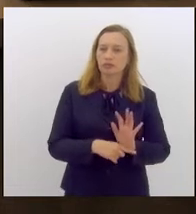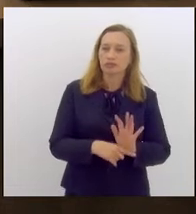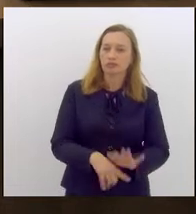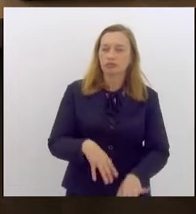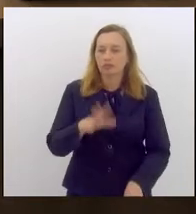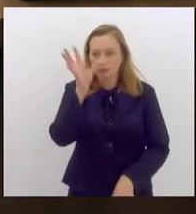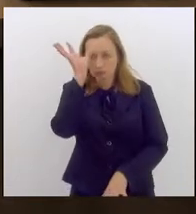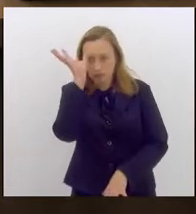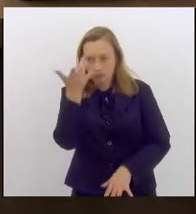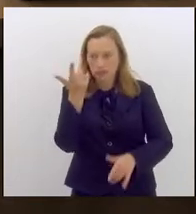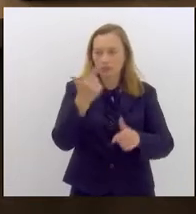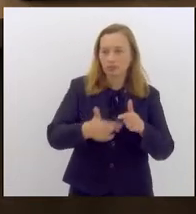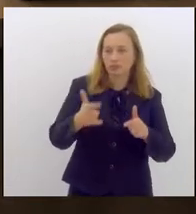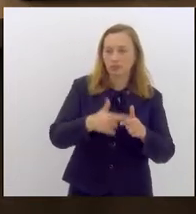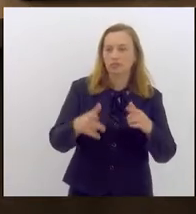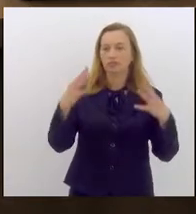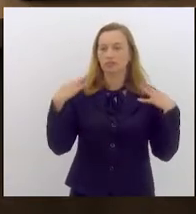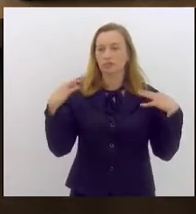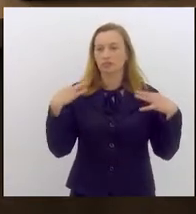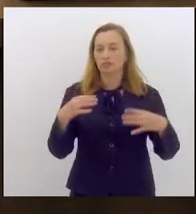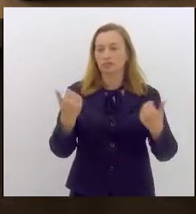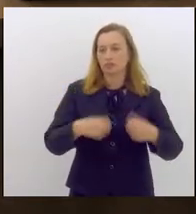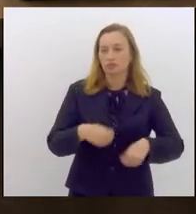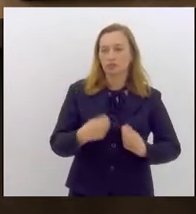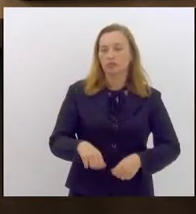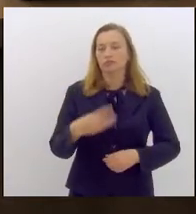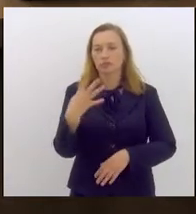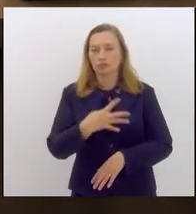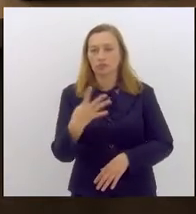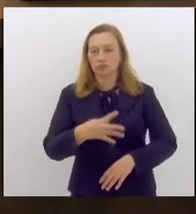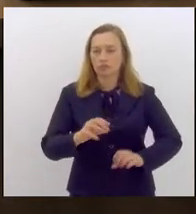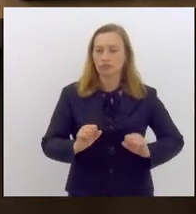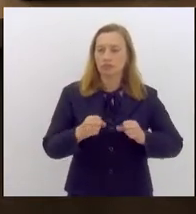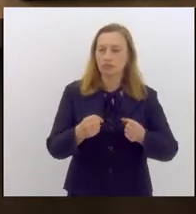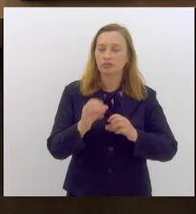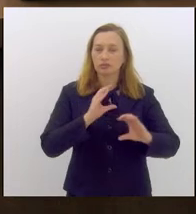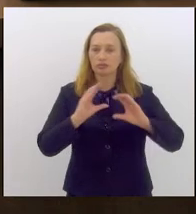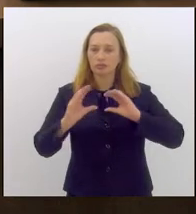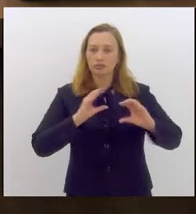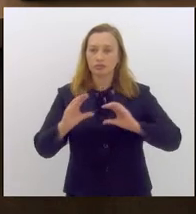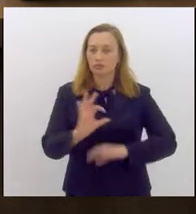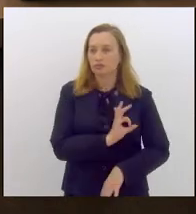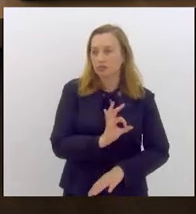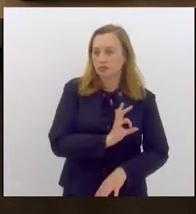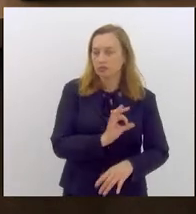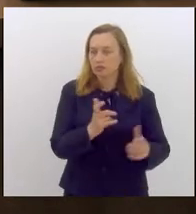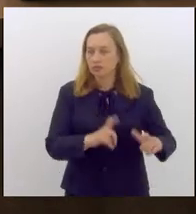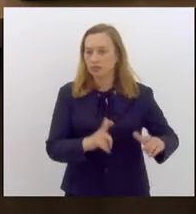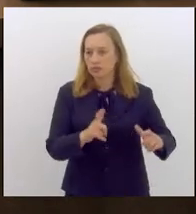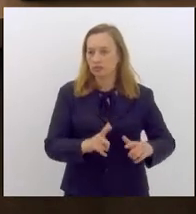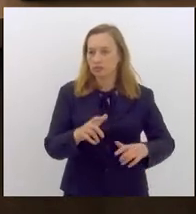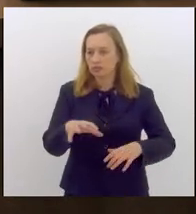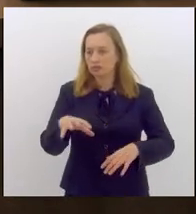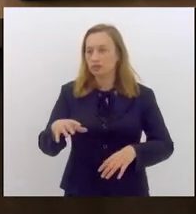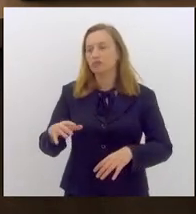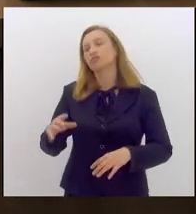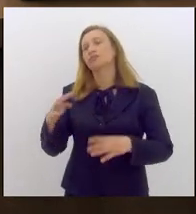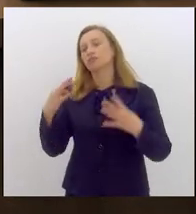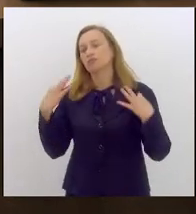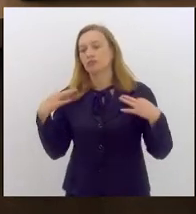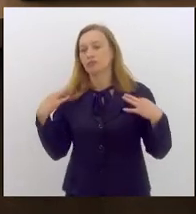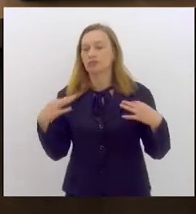problemas dos turistas sempre que necessário. 4. O reforço da comunicação entre a polícia local, as entidades turísticas,